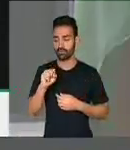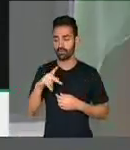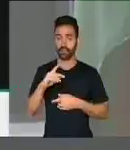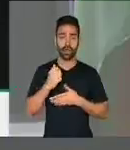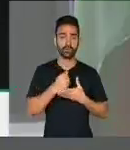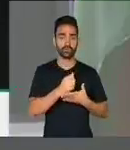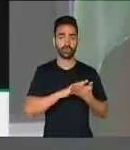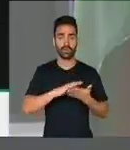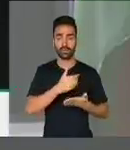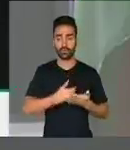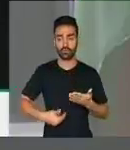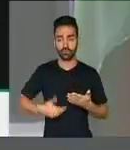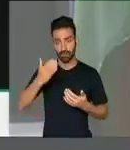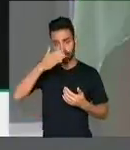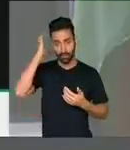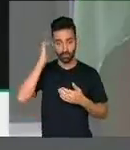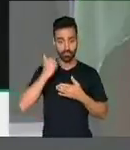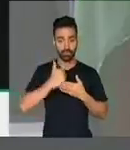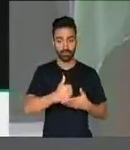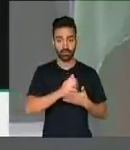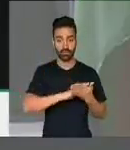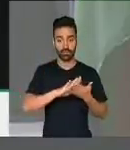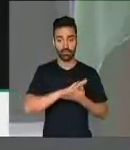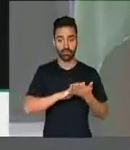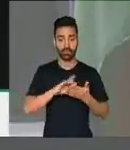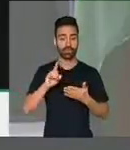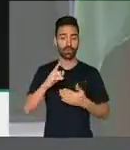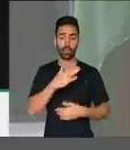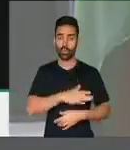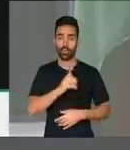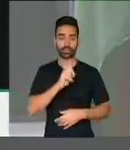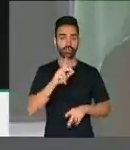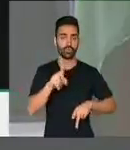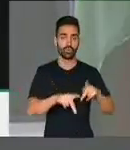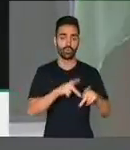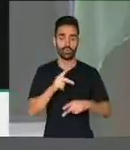nem do governo, do presidente que está aí, que não gosta de povo. Divulgação, presidente.